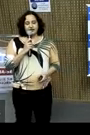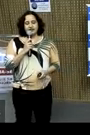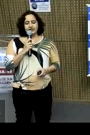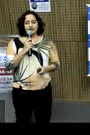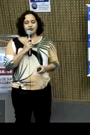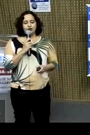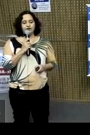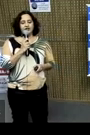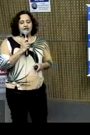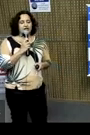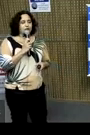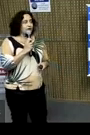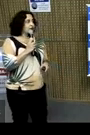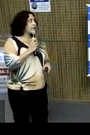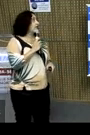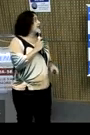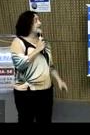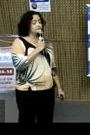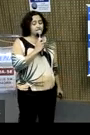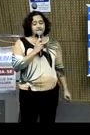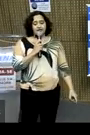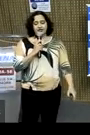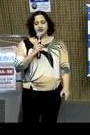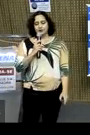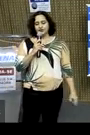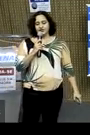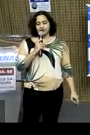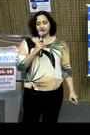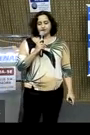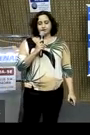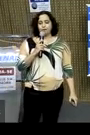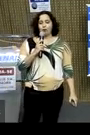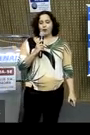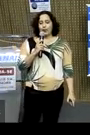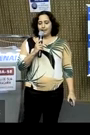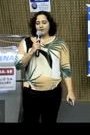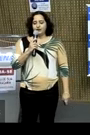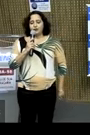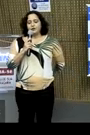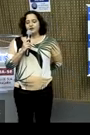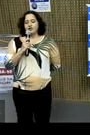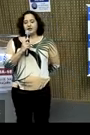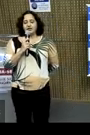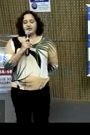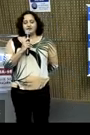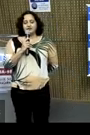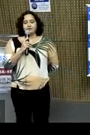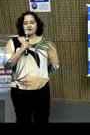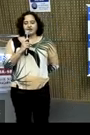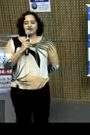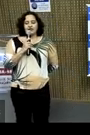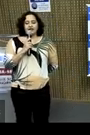pendentes 709 e um total de absenteísmo de 15%. No primeiro semestre,